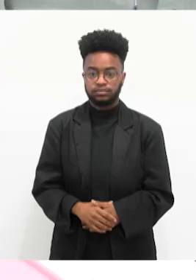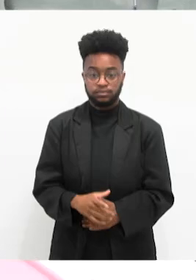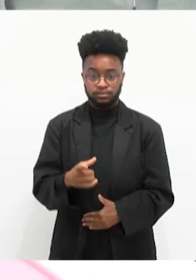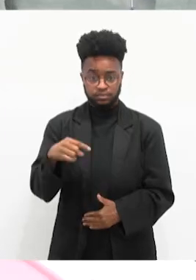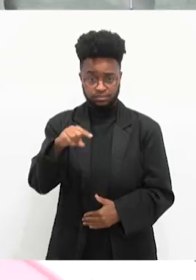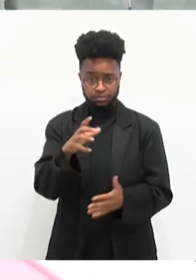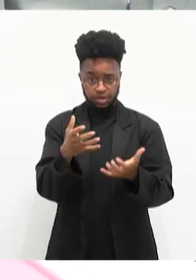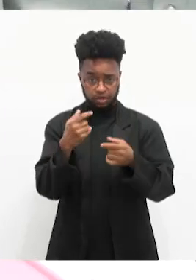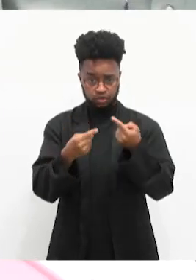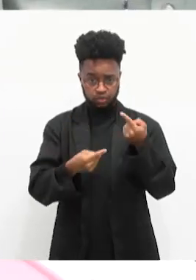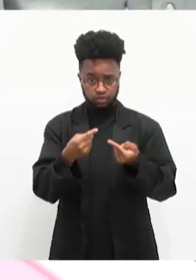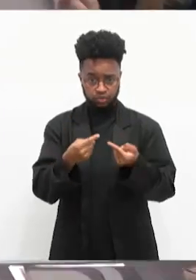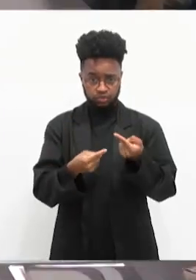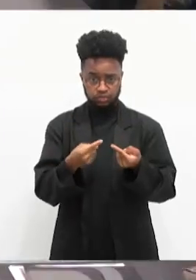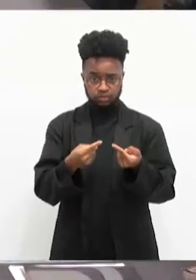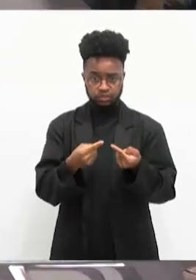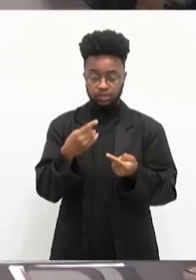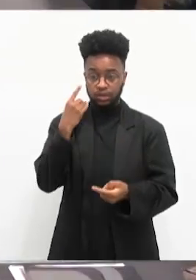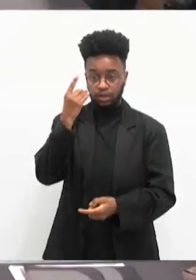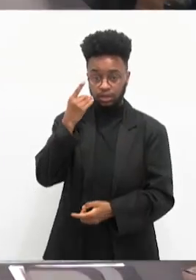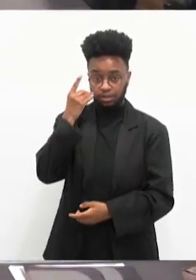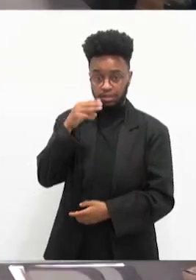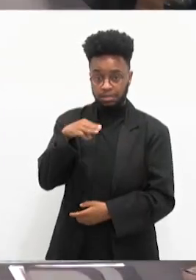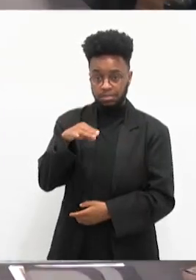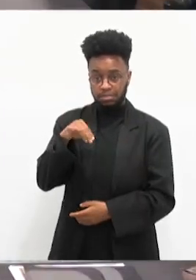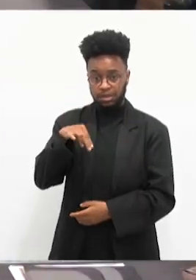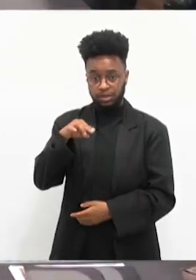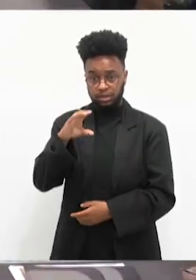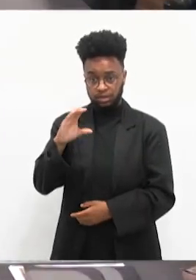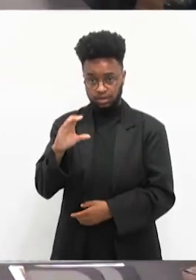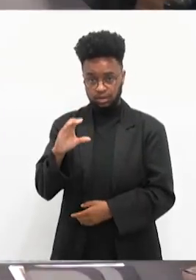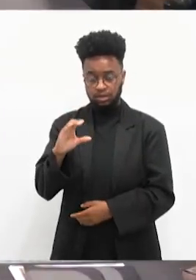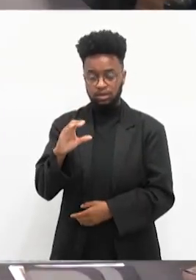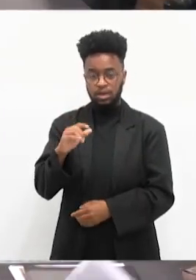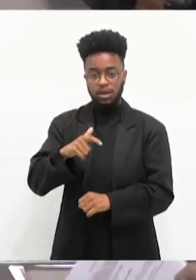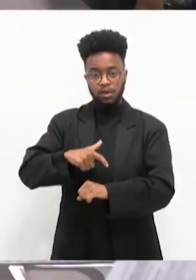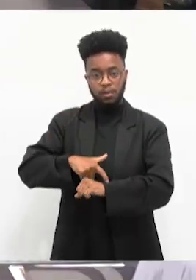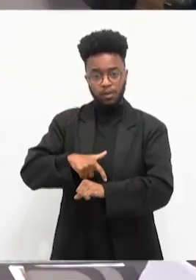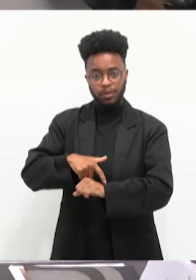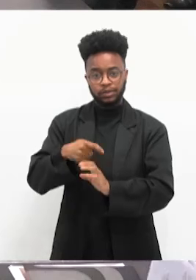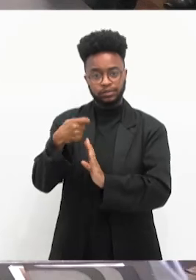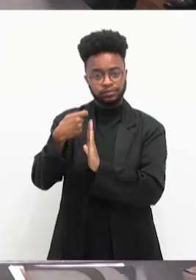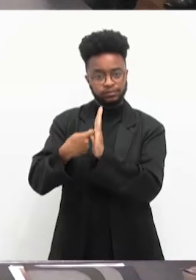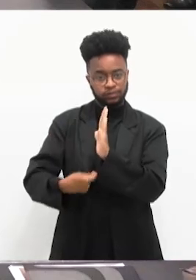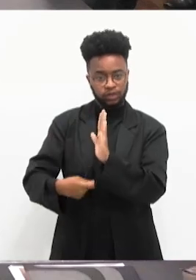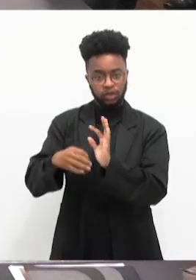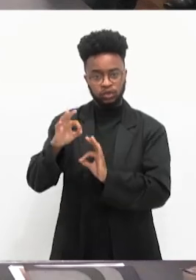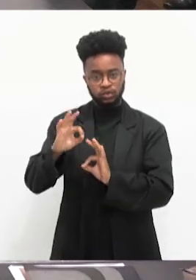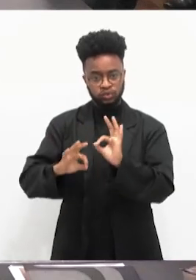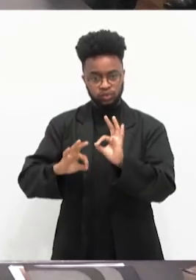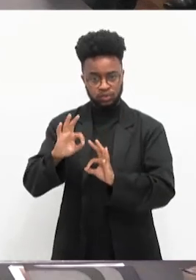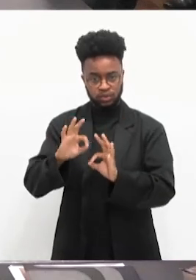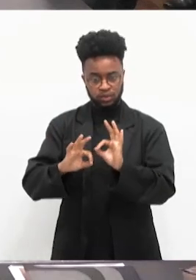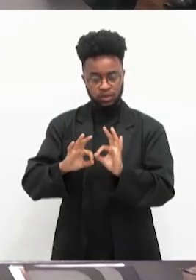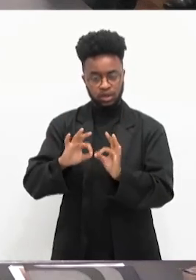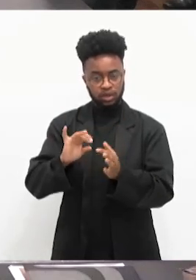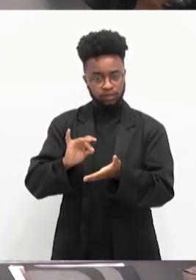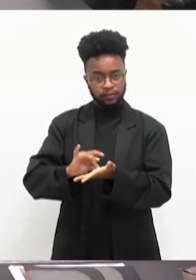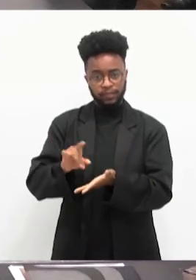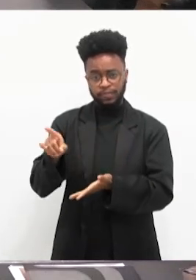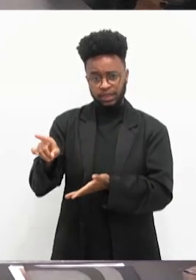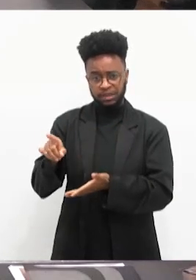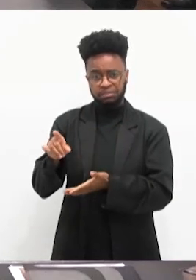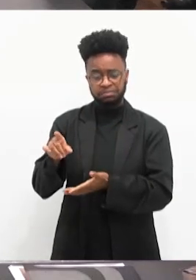discutir? Deputado Luiz Paulo. O deputado Carlos Mink, quando fez a redação original, ele foi